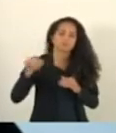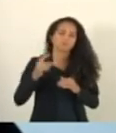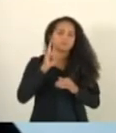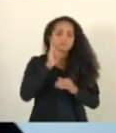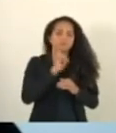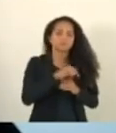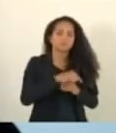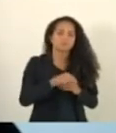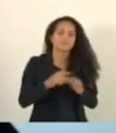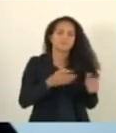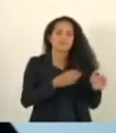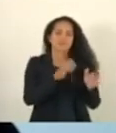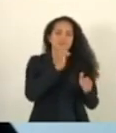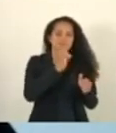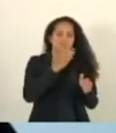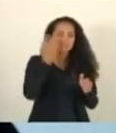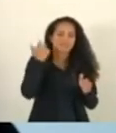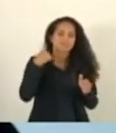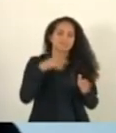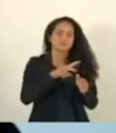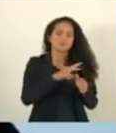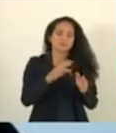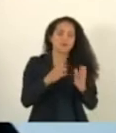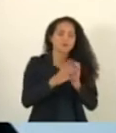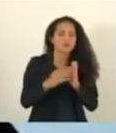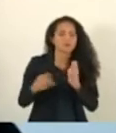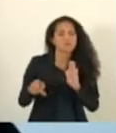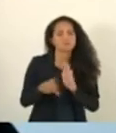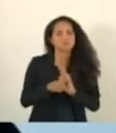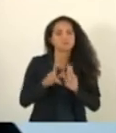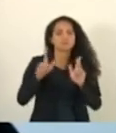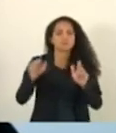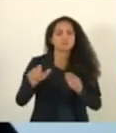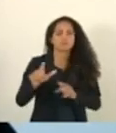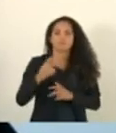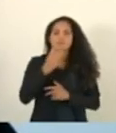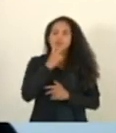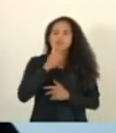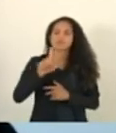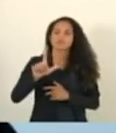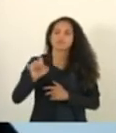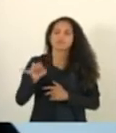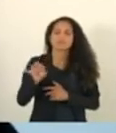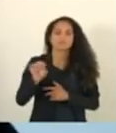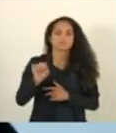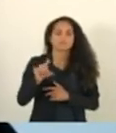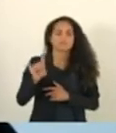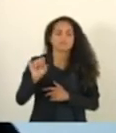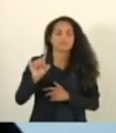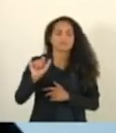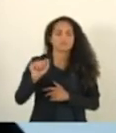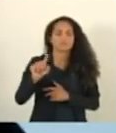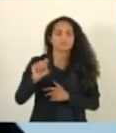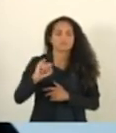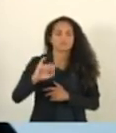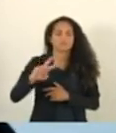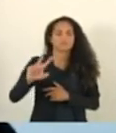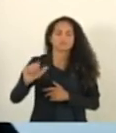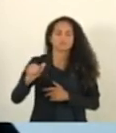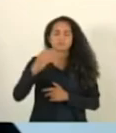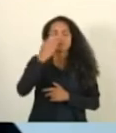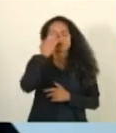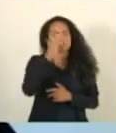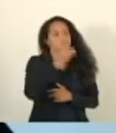vai ser feito nos moldes da Avenida Leitão da Silva e pela mesma empresa que construiu a Leitão da Silva. Obrigada,